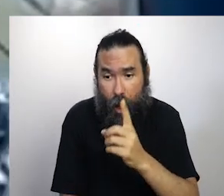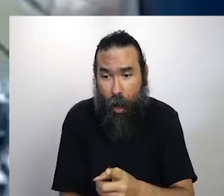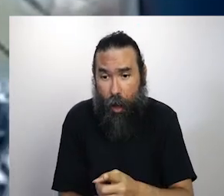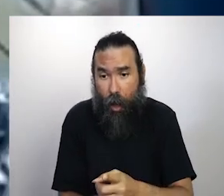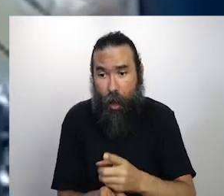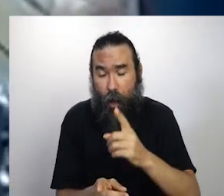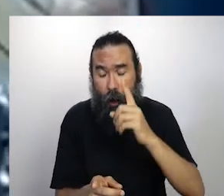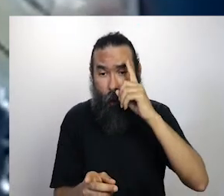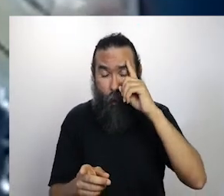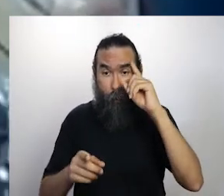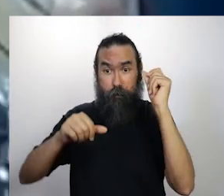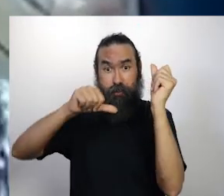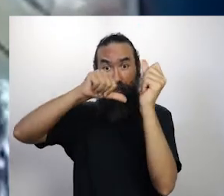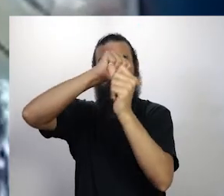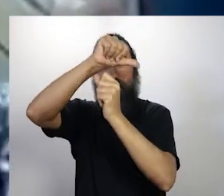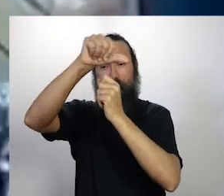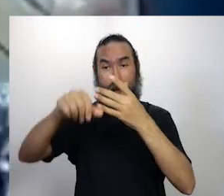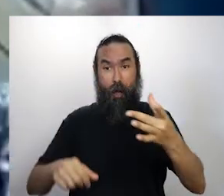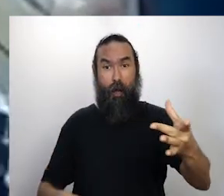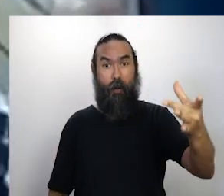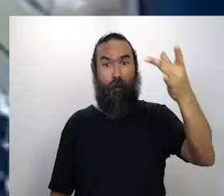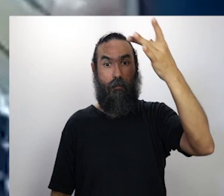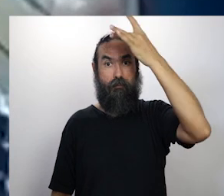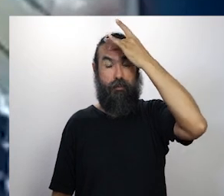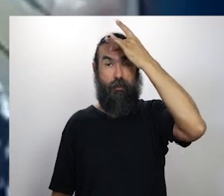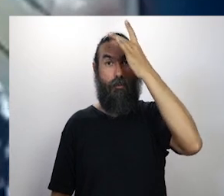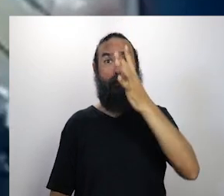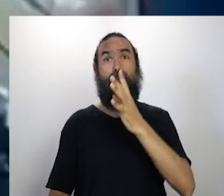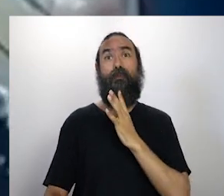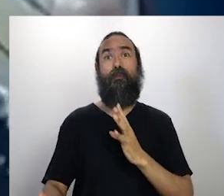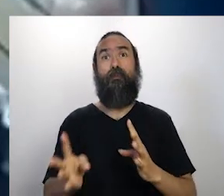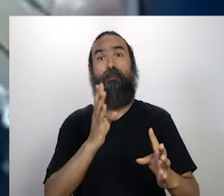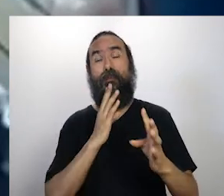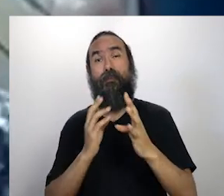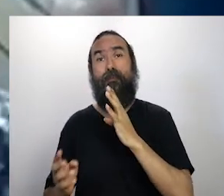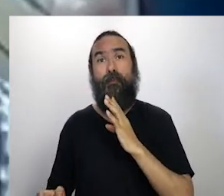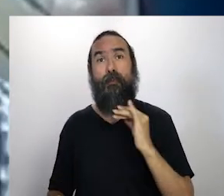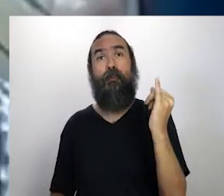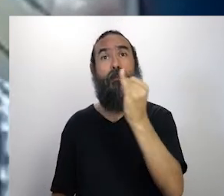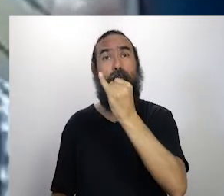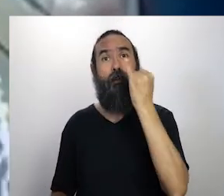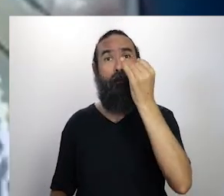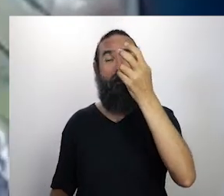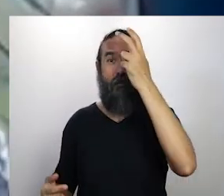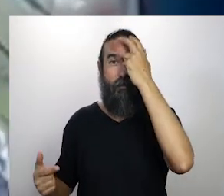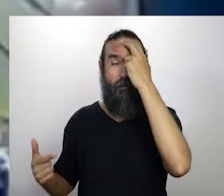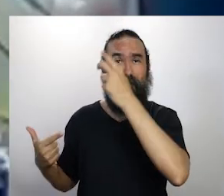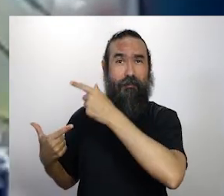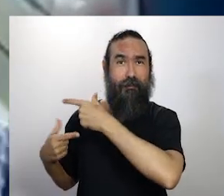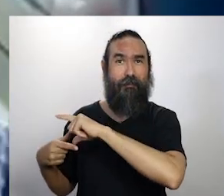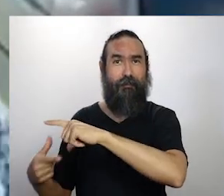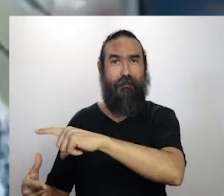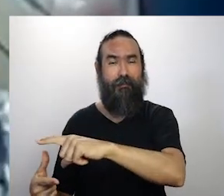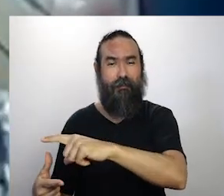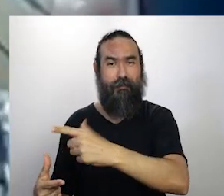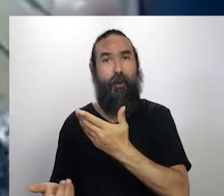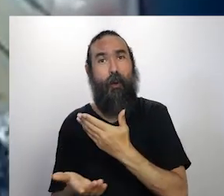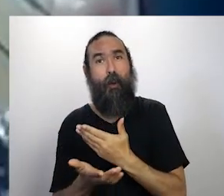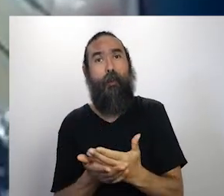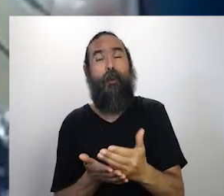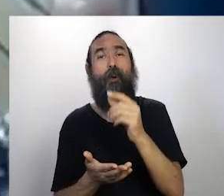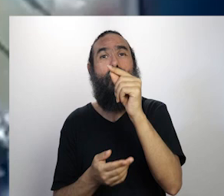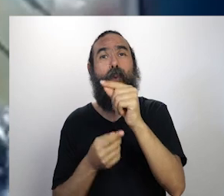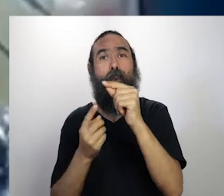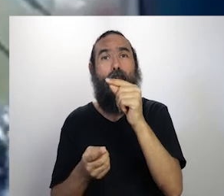aprenderem sobre si e agirem no mundo, nesse território, se tornarem